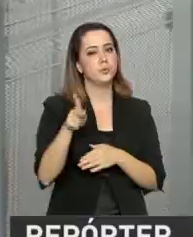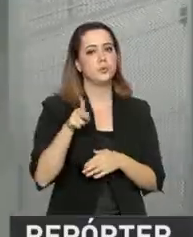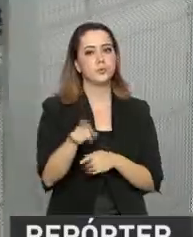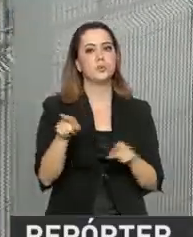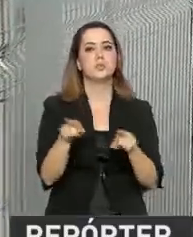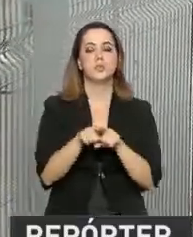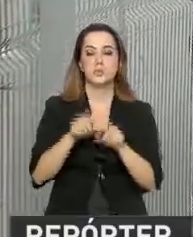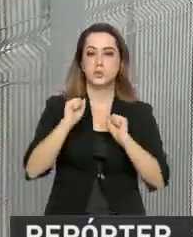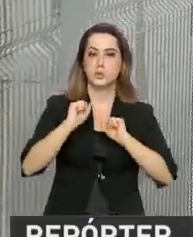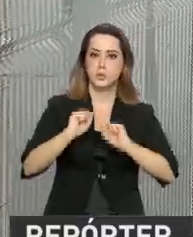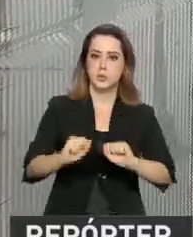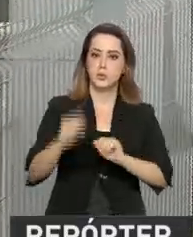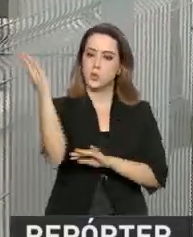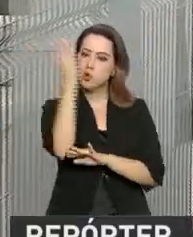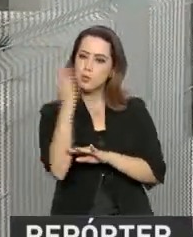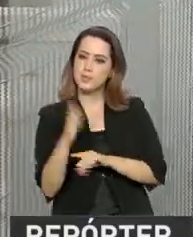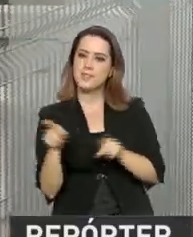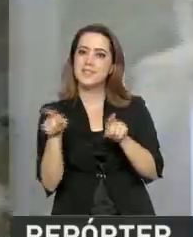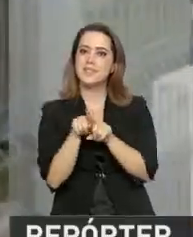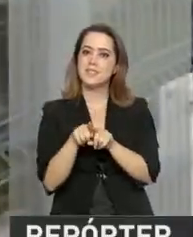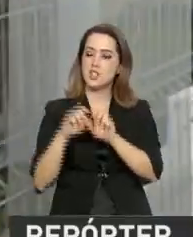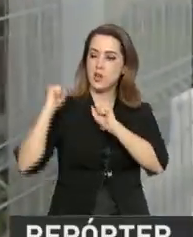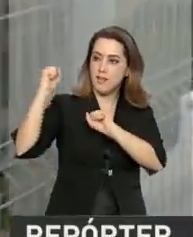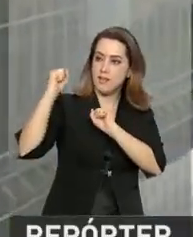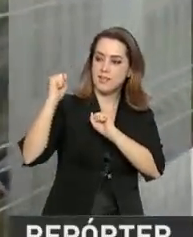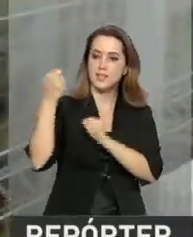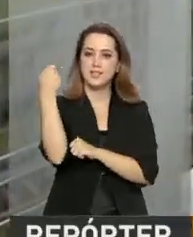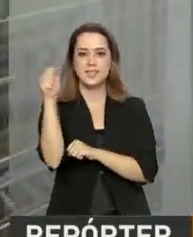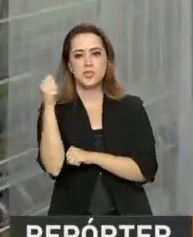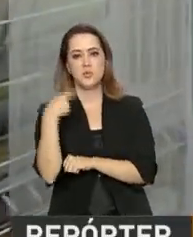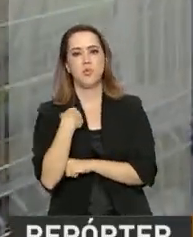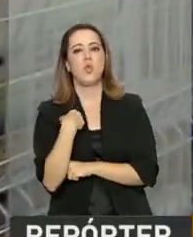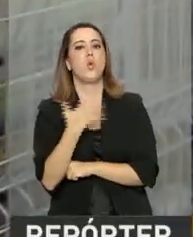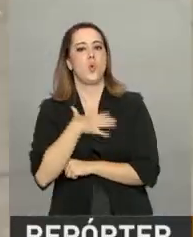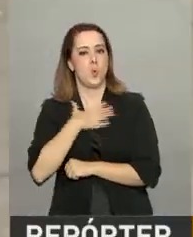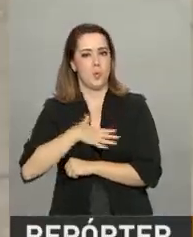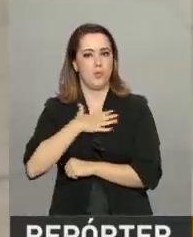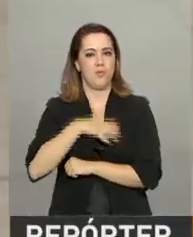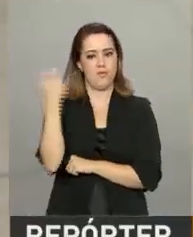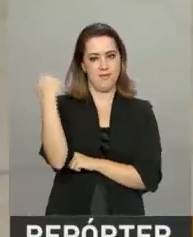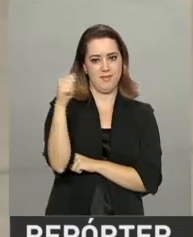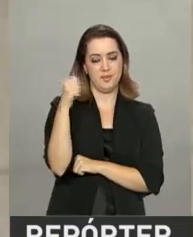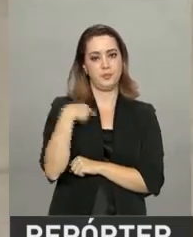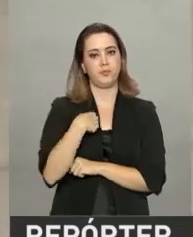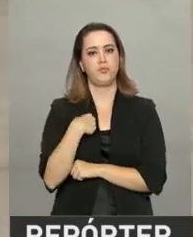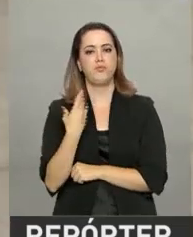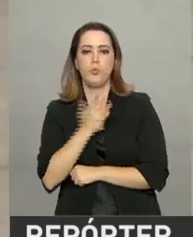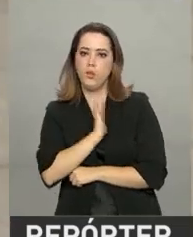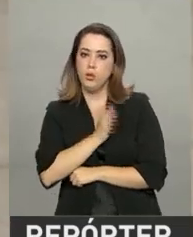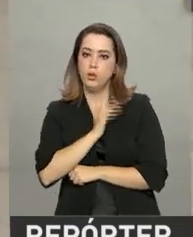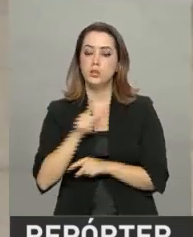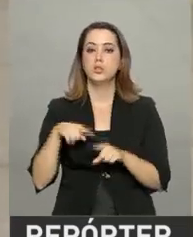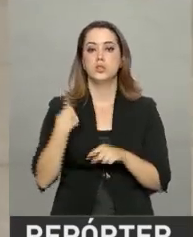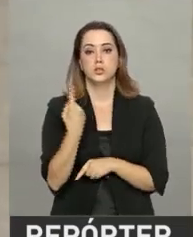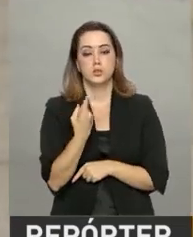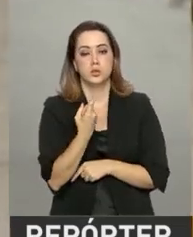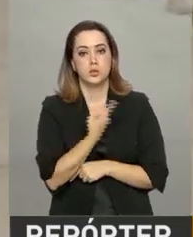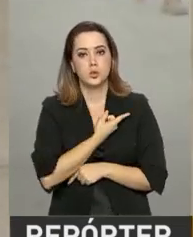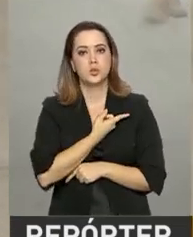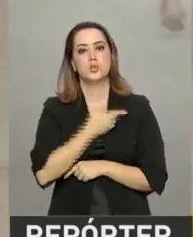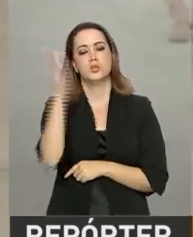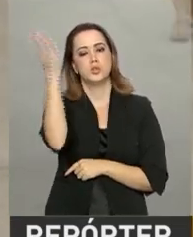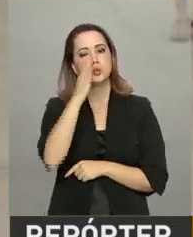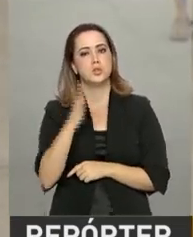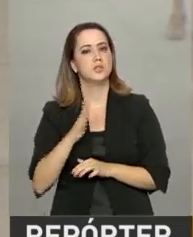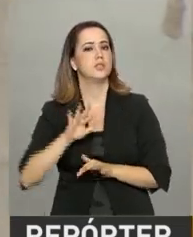até brasileira torcendo para a Argentina. Eu sou brasileira, mas sou fanática pela Argentina. No coração, nós somos brasileiros e somos família.